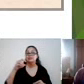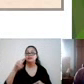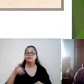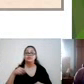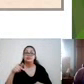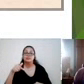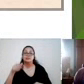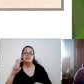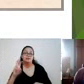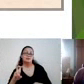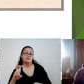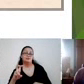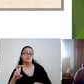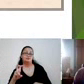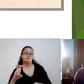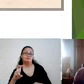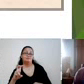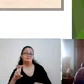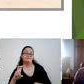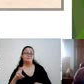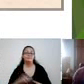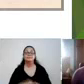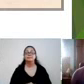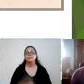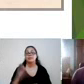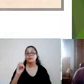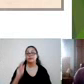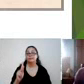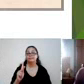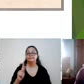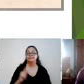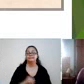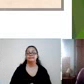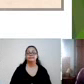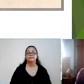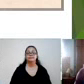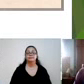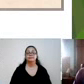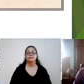0,75, então não estão dentro dos inteiros, estão aqui fora, ok?